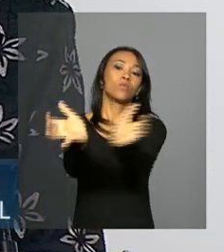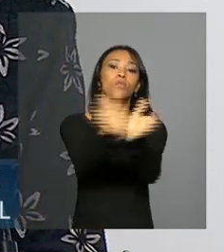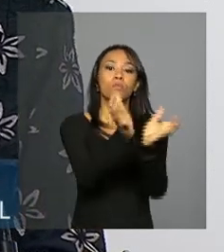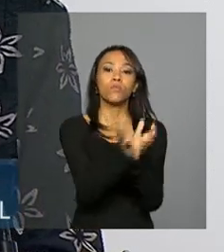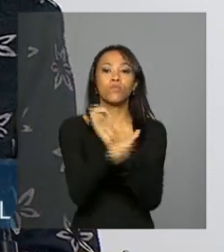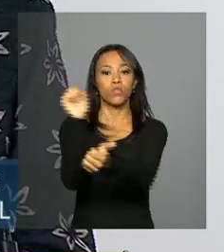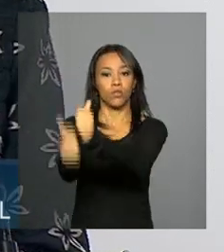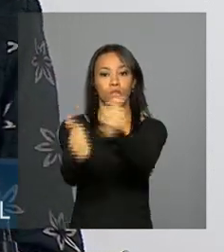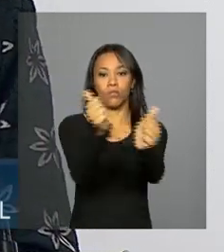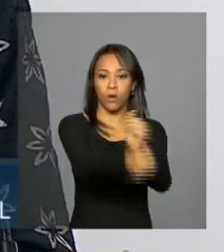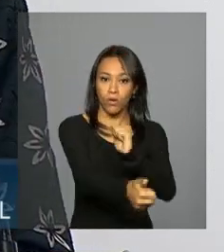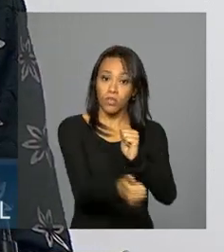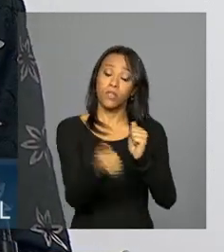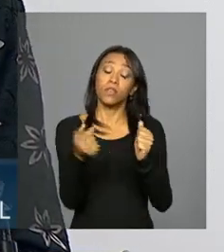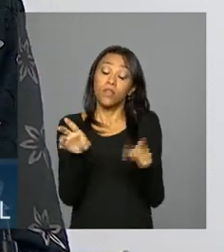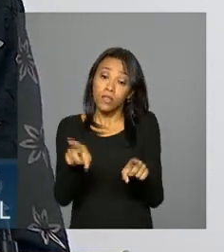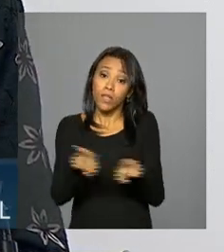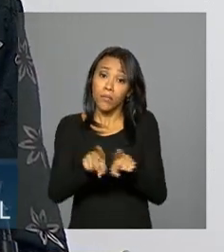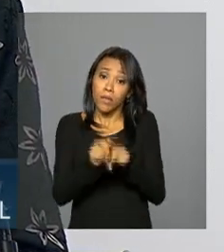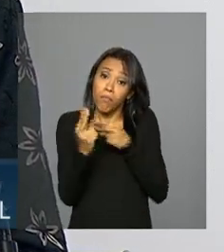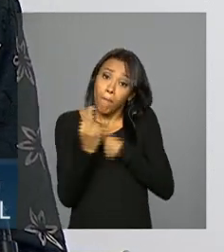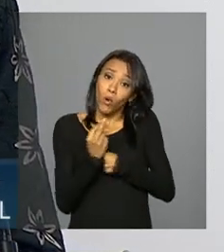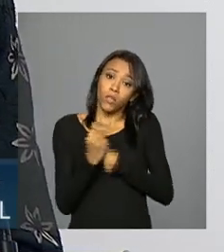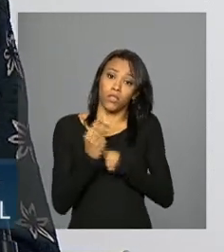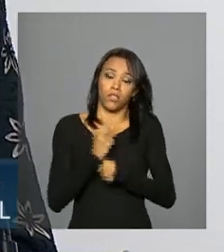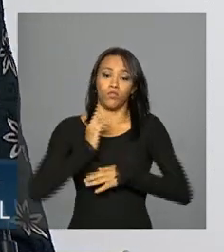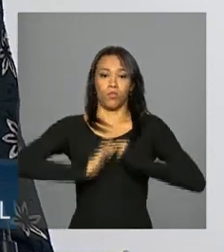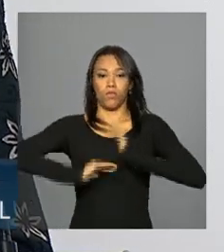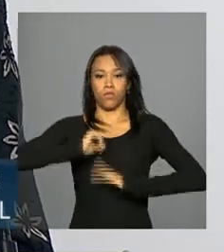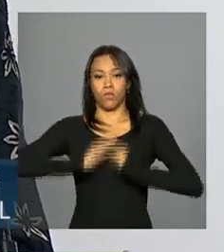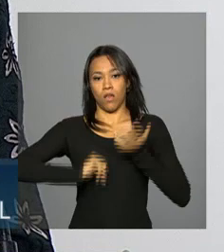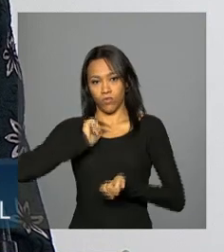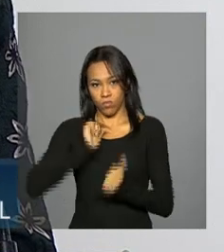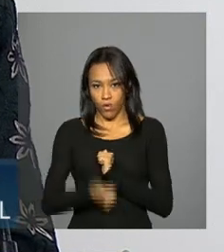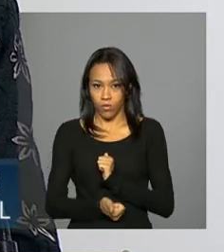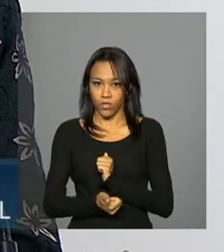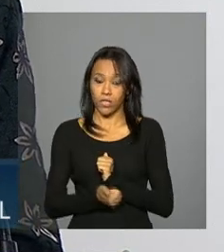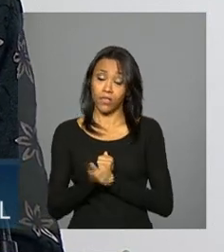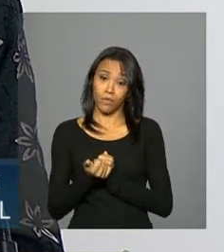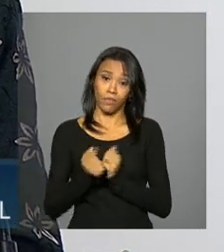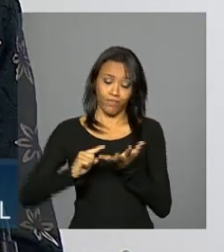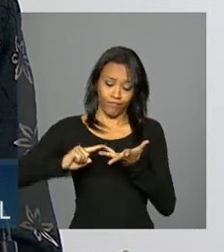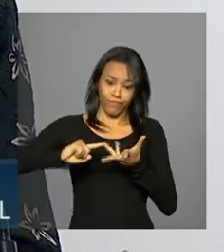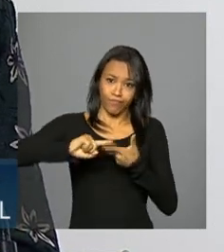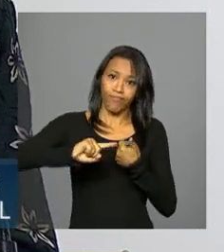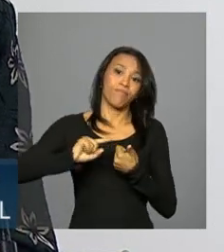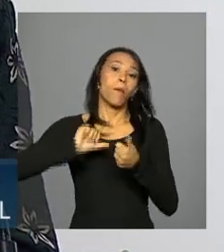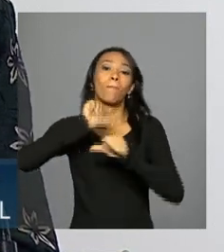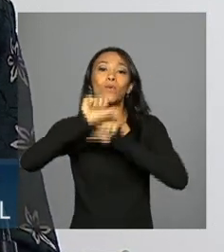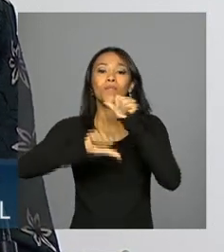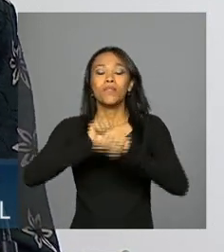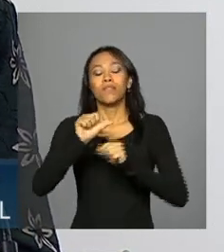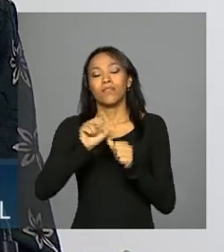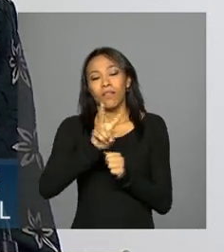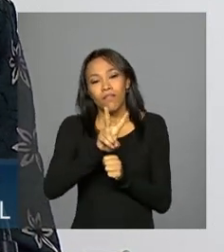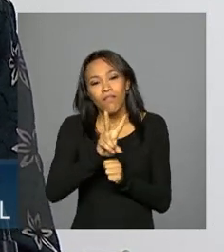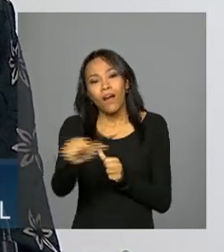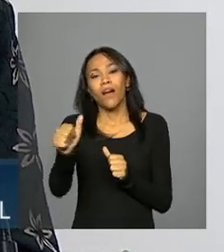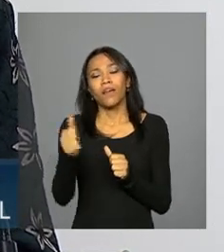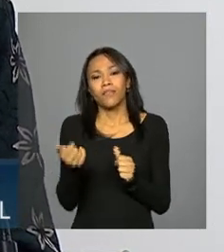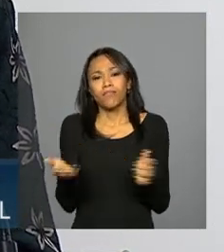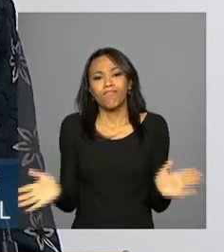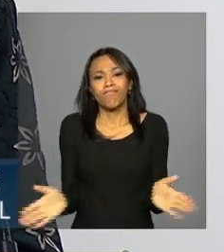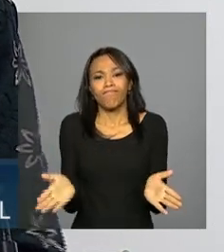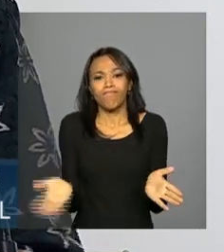atletas nas especificidades da sua profissão. Todas essas mudanças, elas vão dar velocidade ao